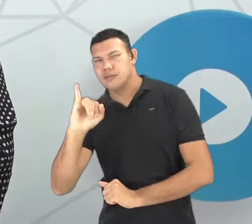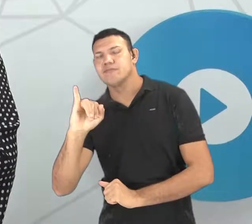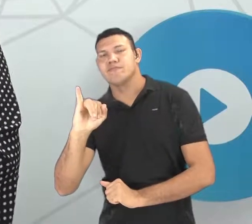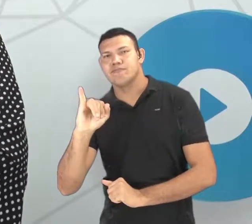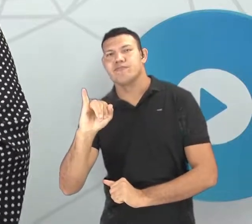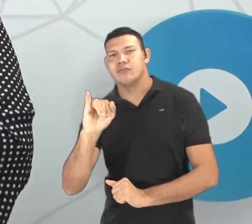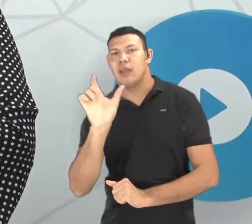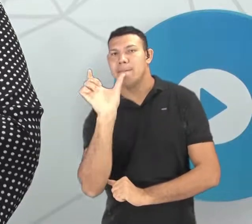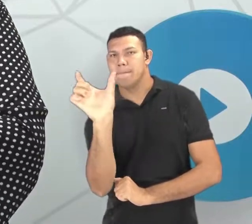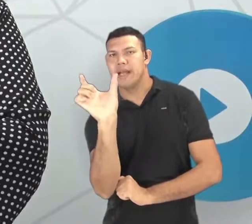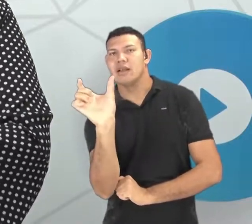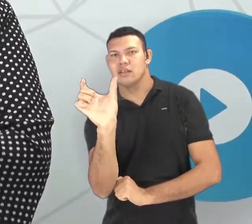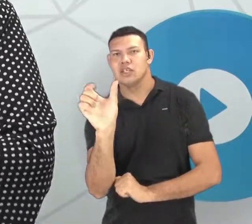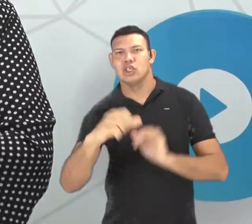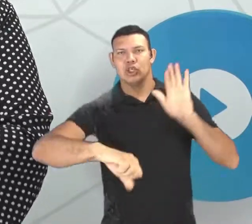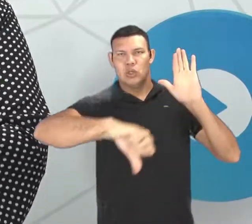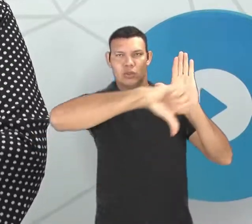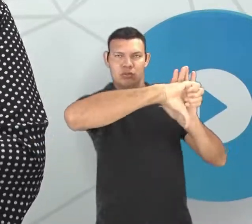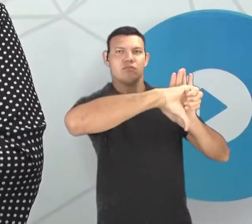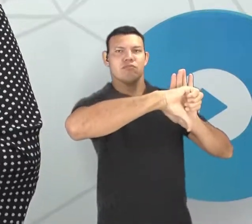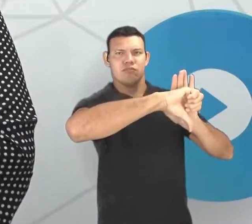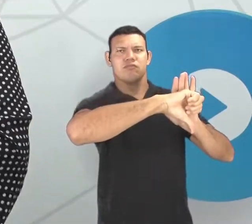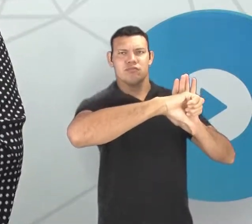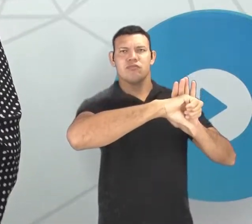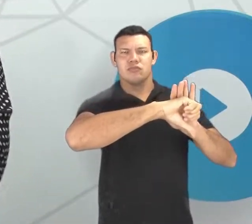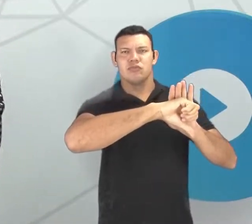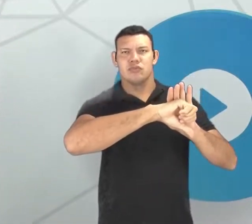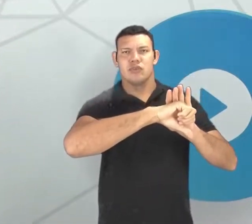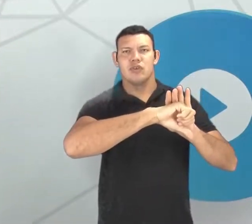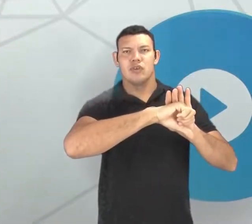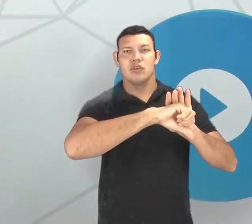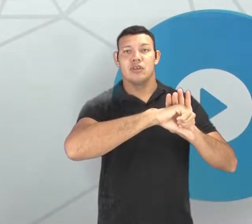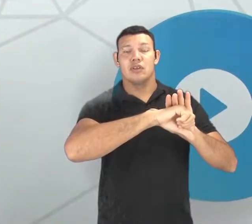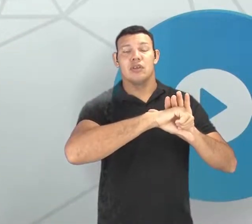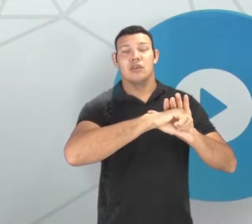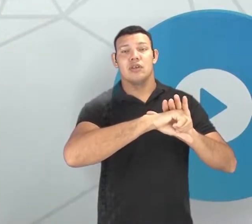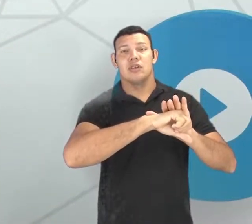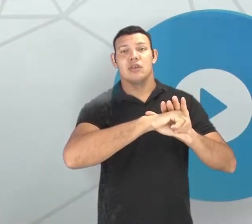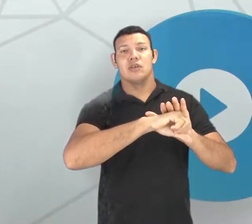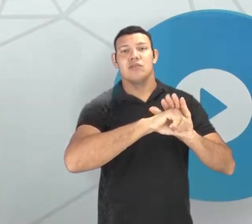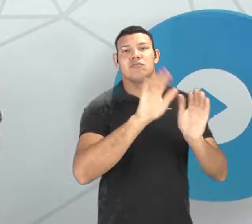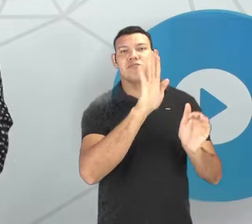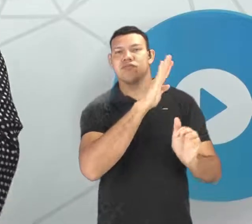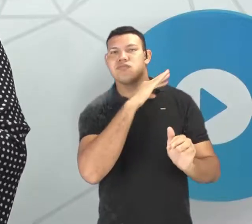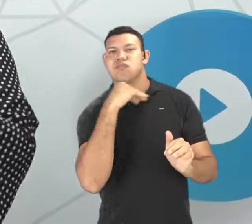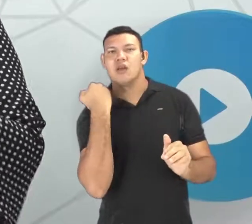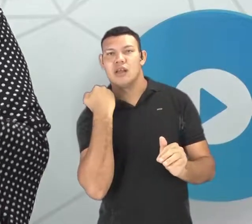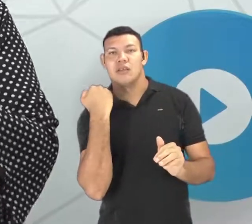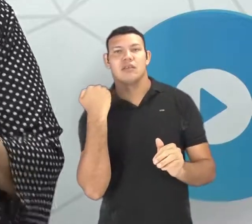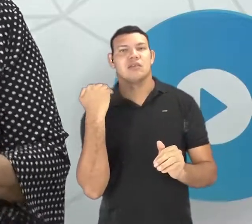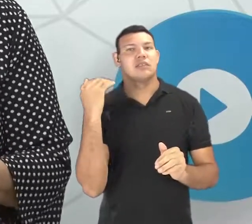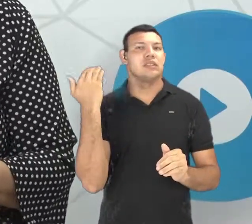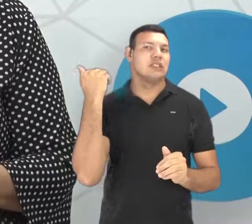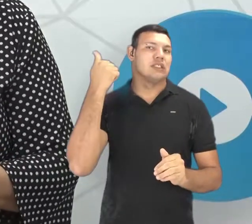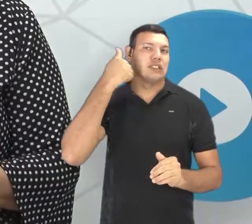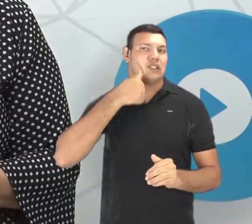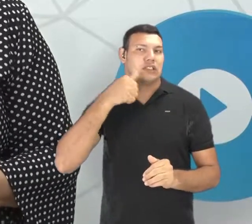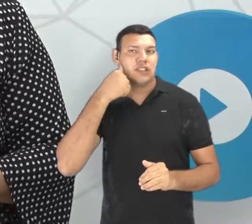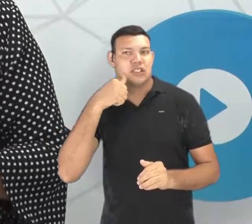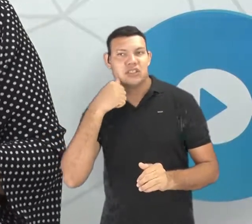para designar um crime praticado contra uma mulher que envolva relação de